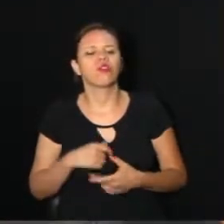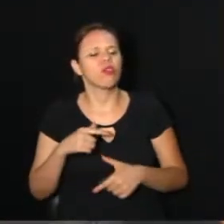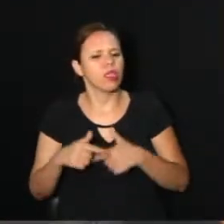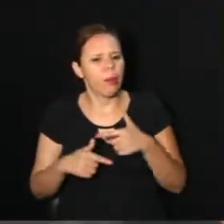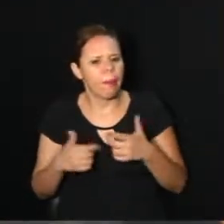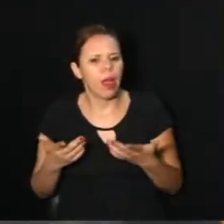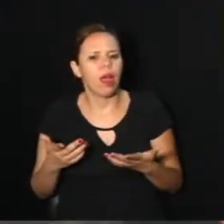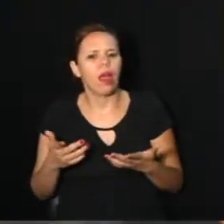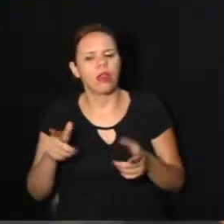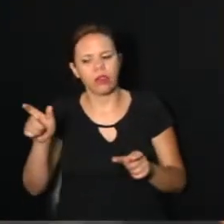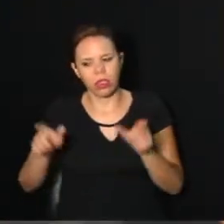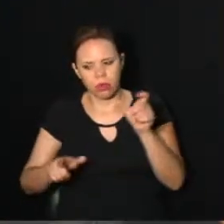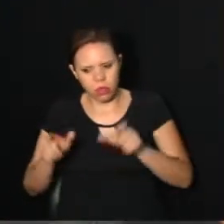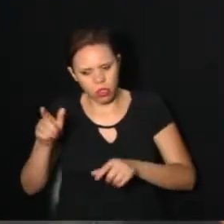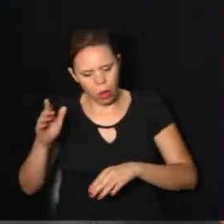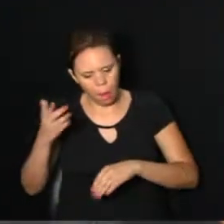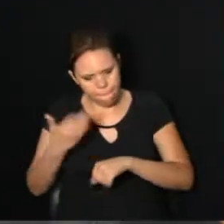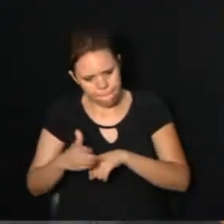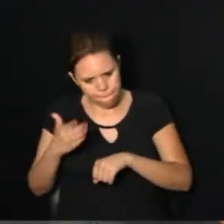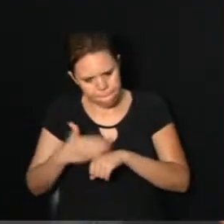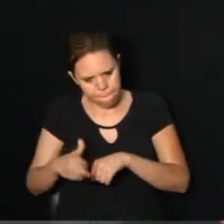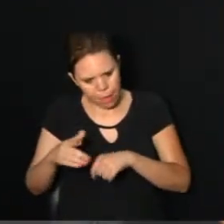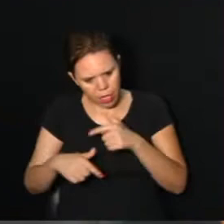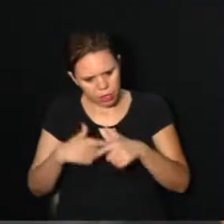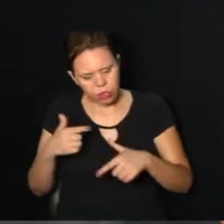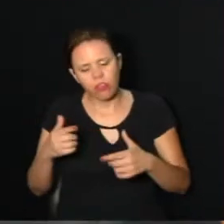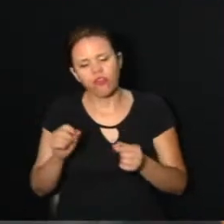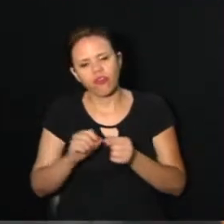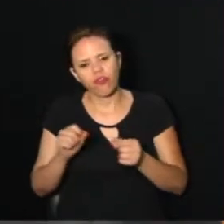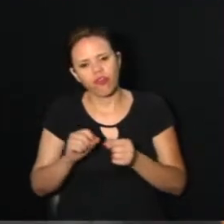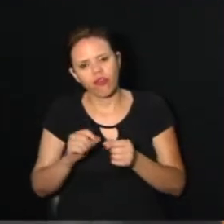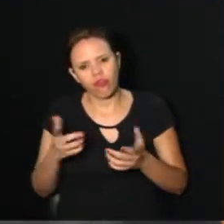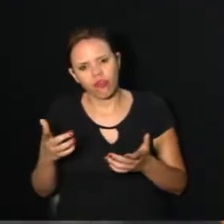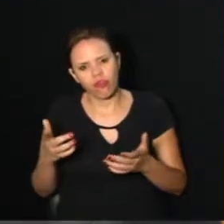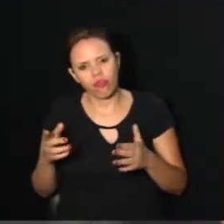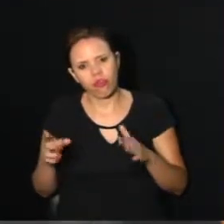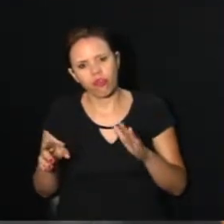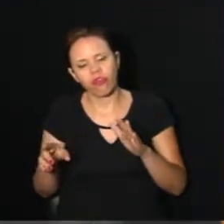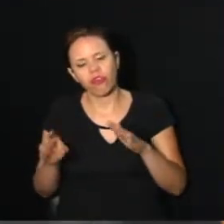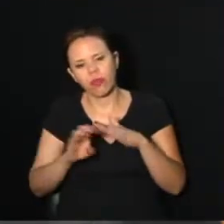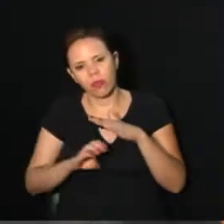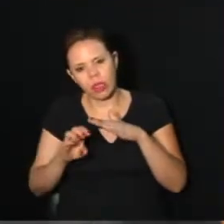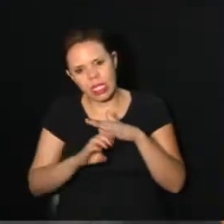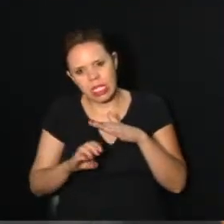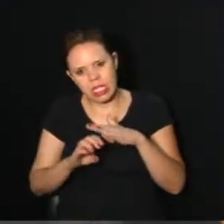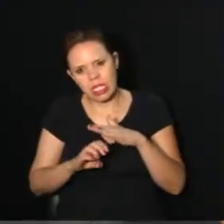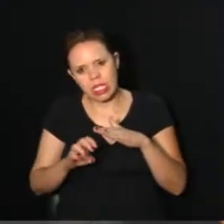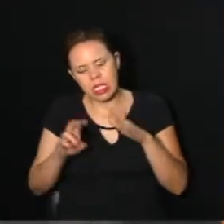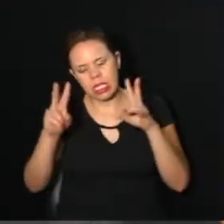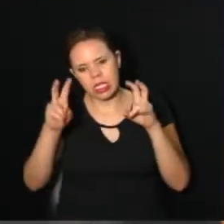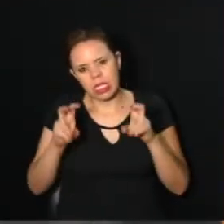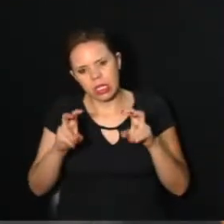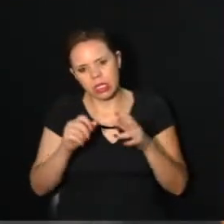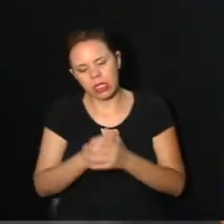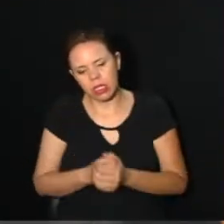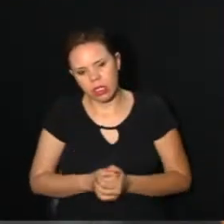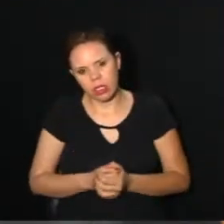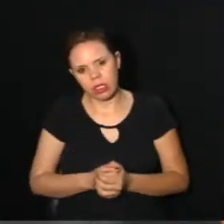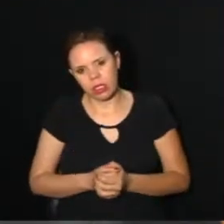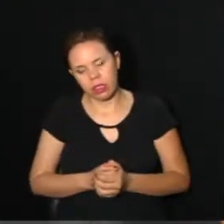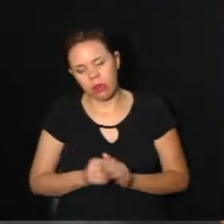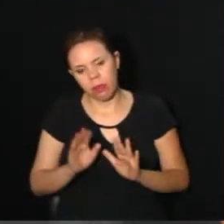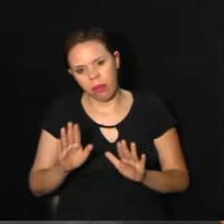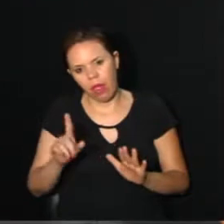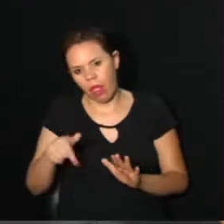né? E que ela se enquadre numa atividade empresarial, entre aspas, obviamente, empresarial, mas que